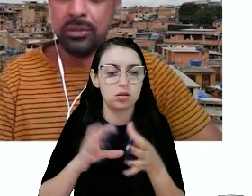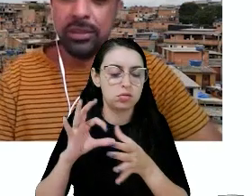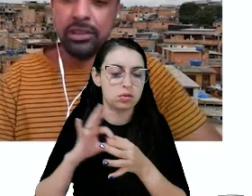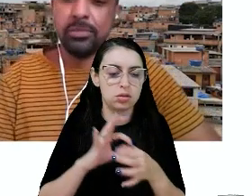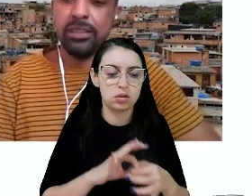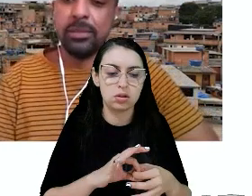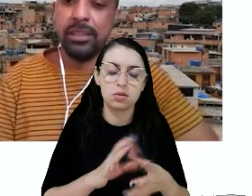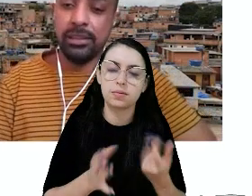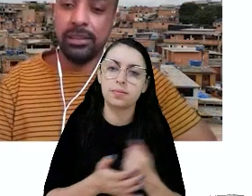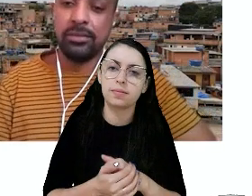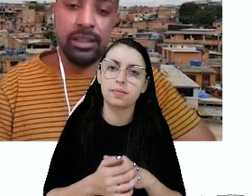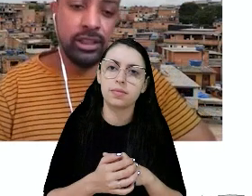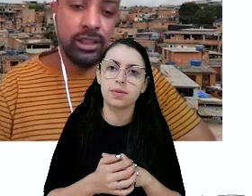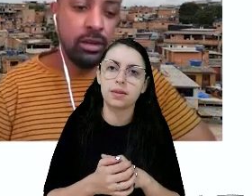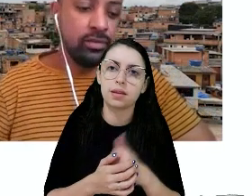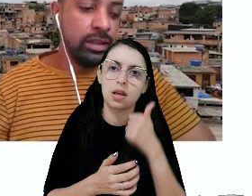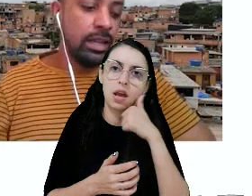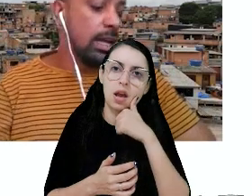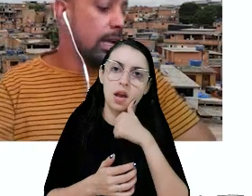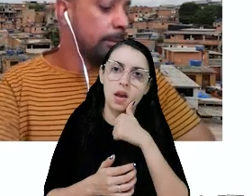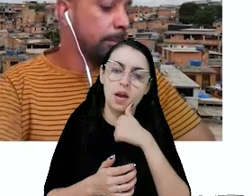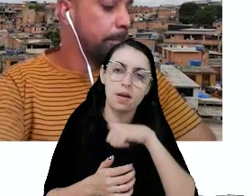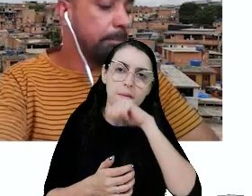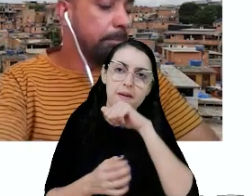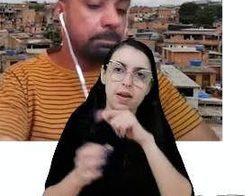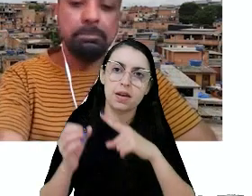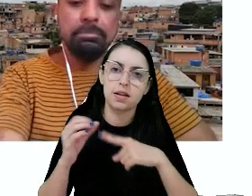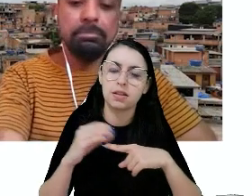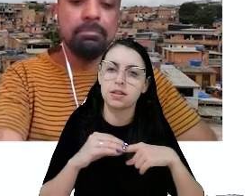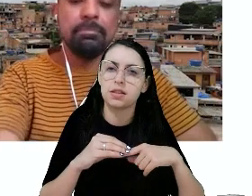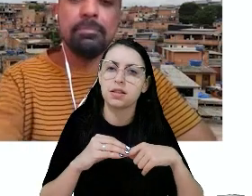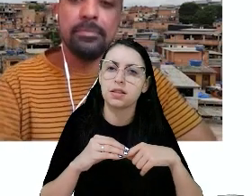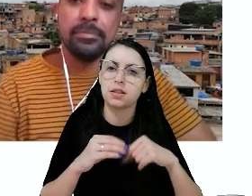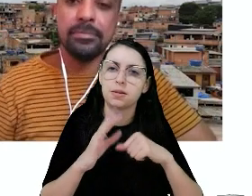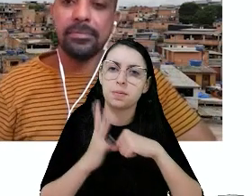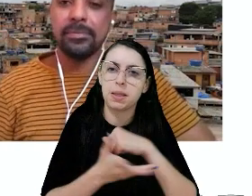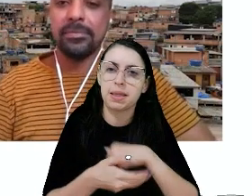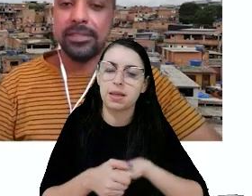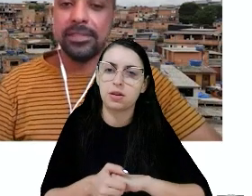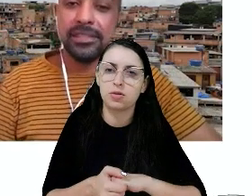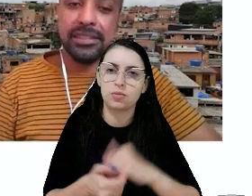dentro do contexto aqui de mães pandêmicas que você acha legal falar.